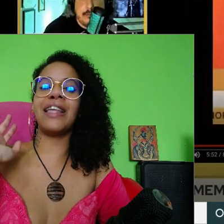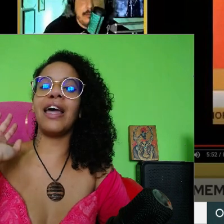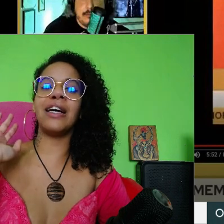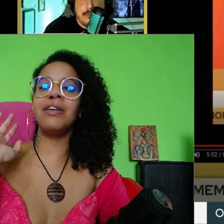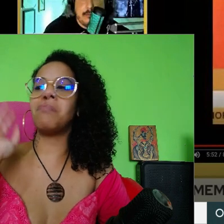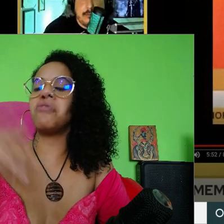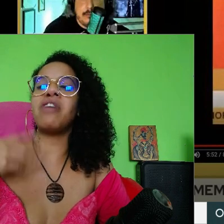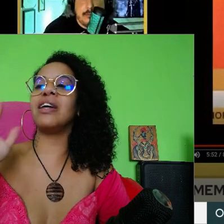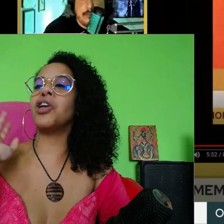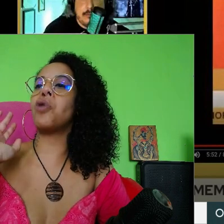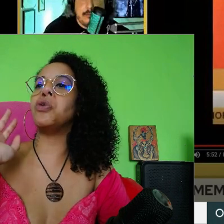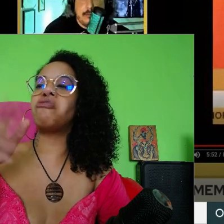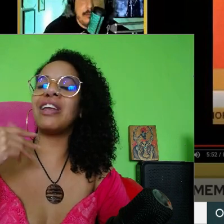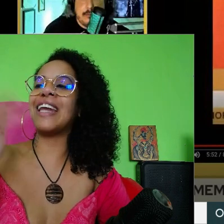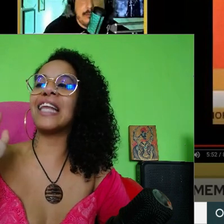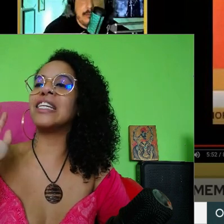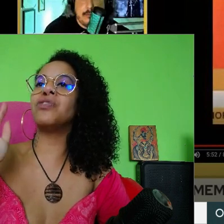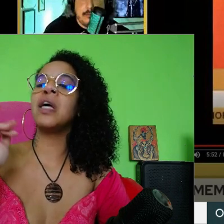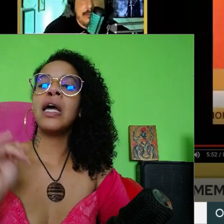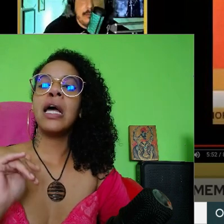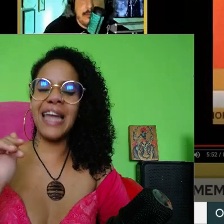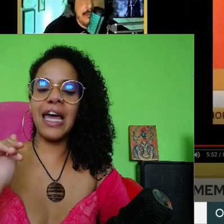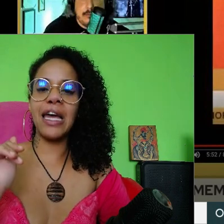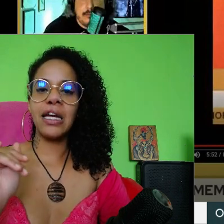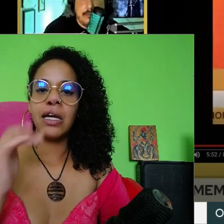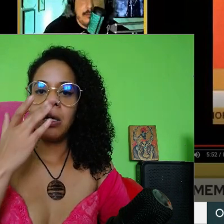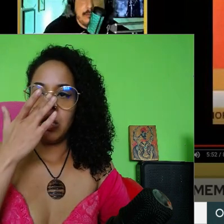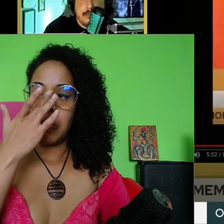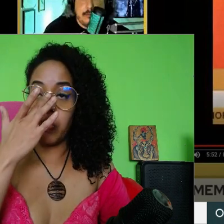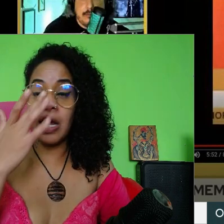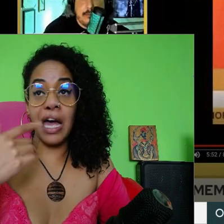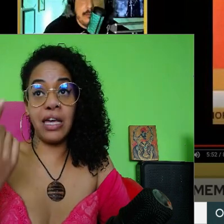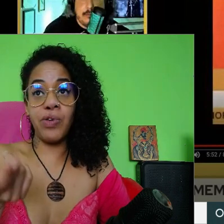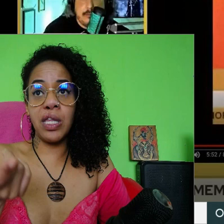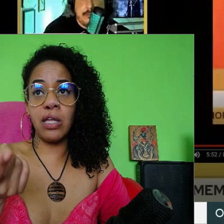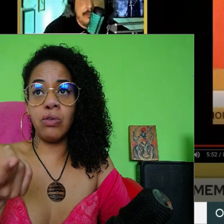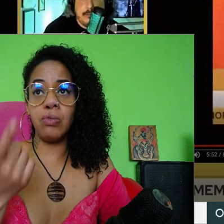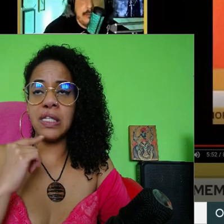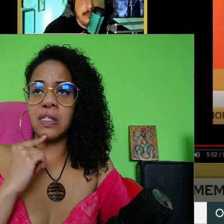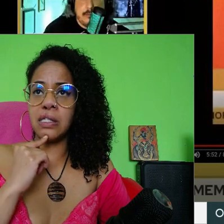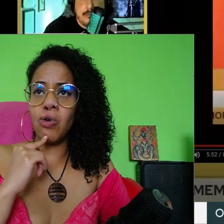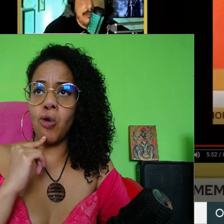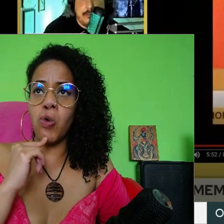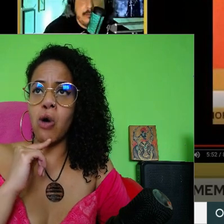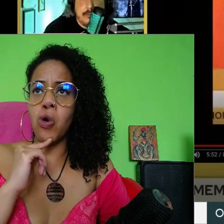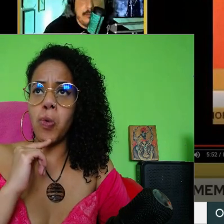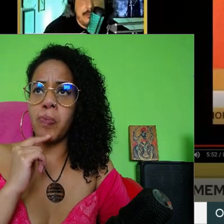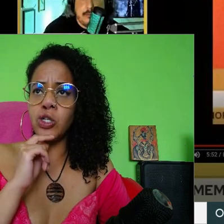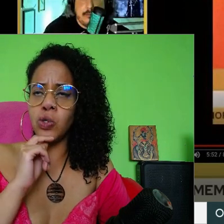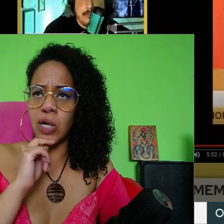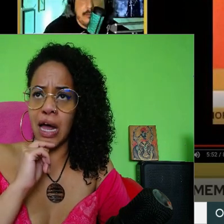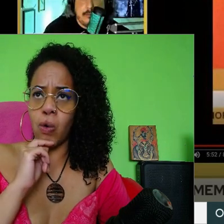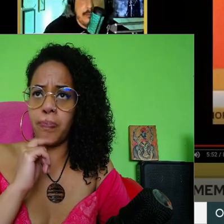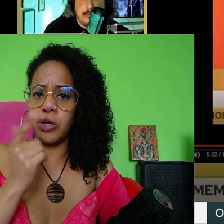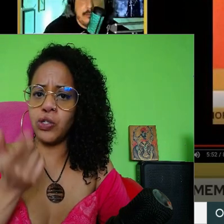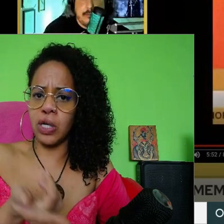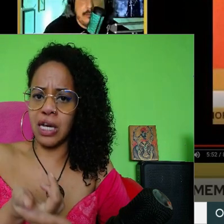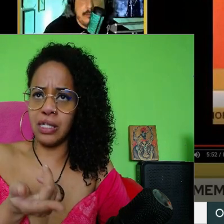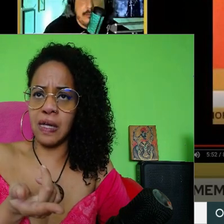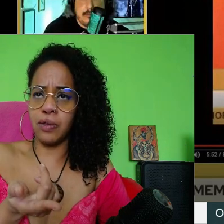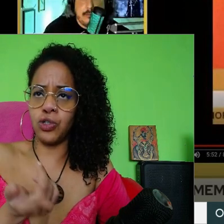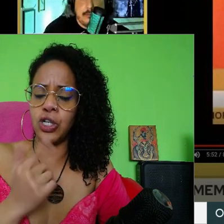ah citei aí mas não falei nome não falei nada não né porque aí eu entendo uma situação como algo